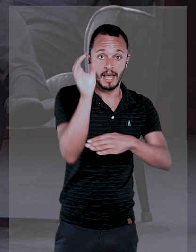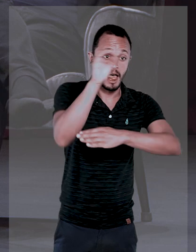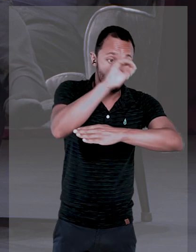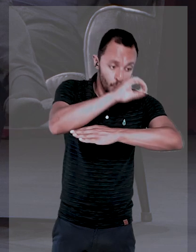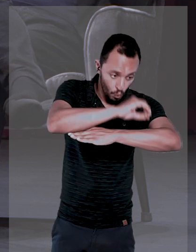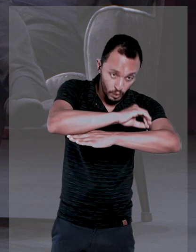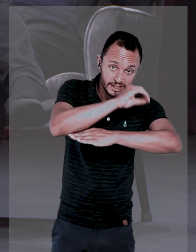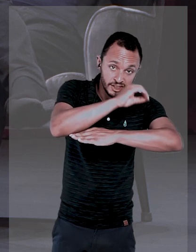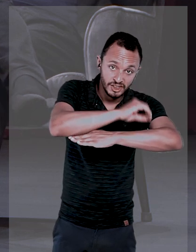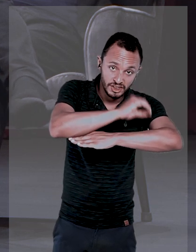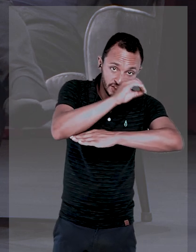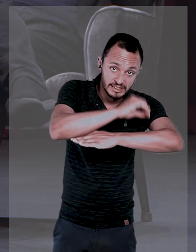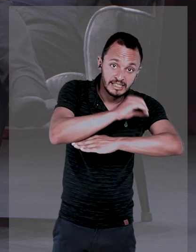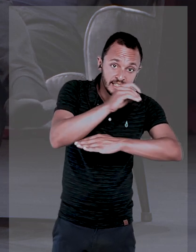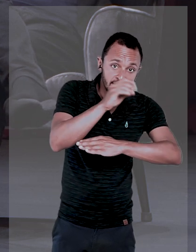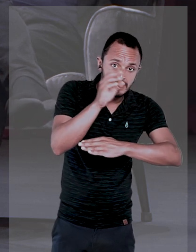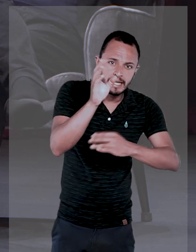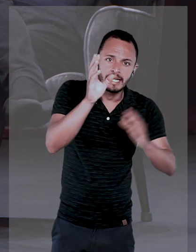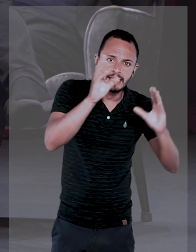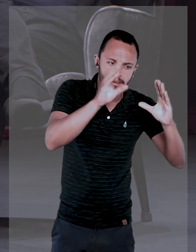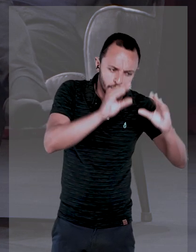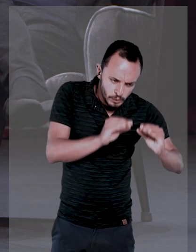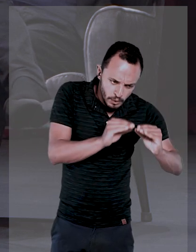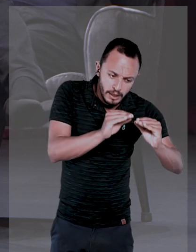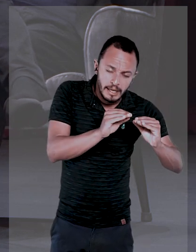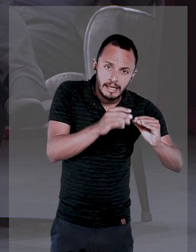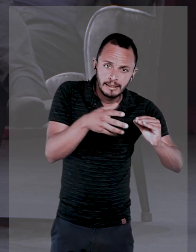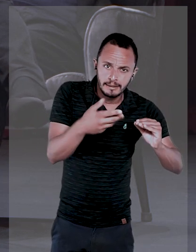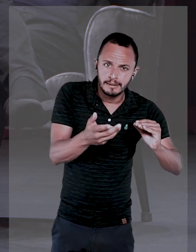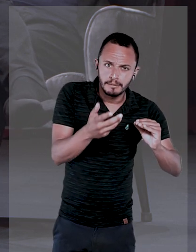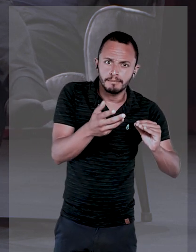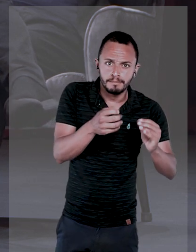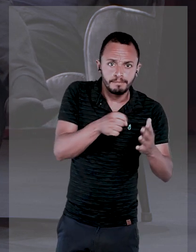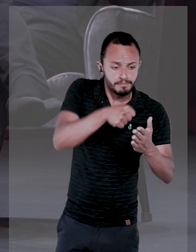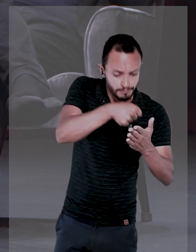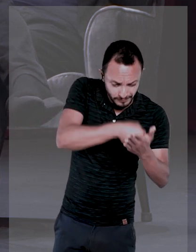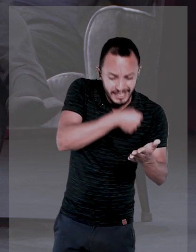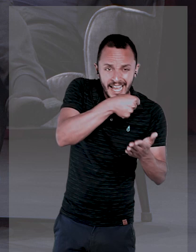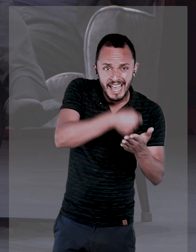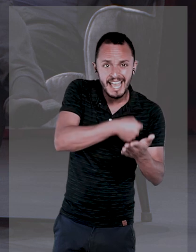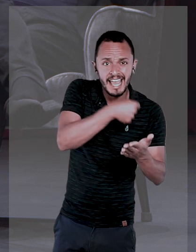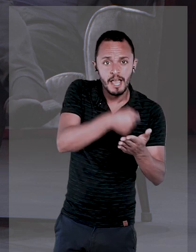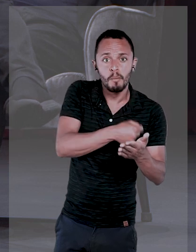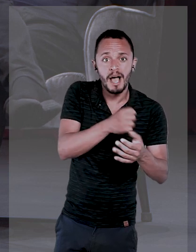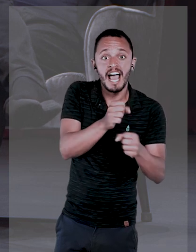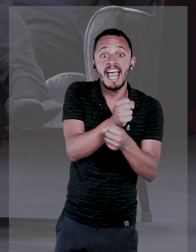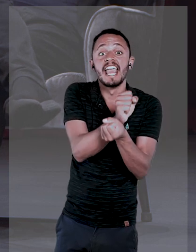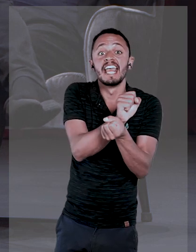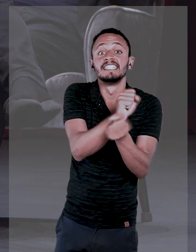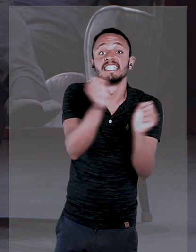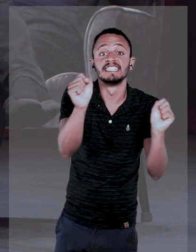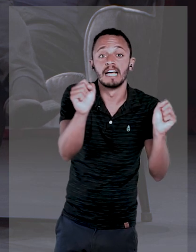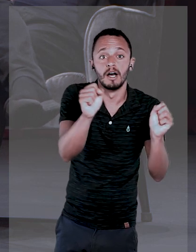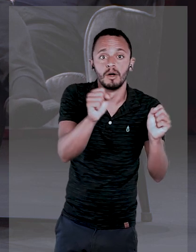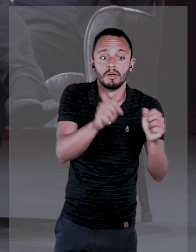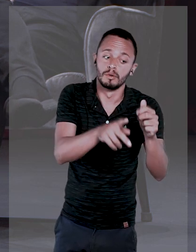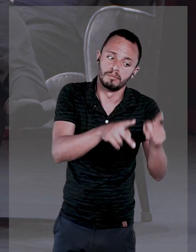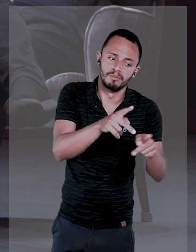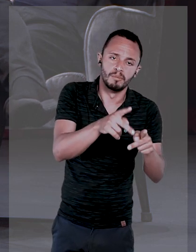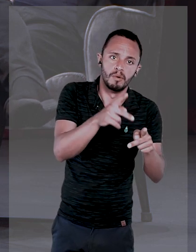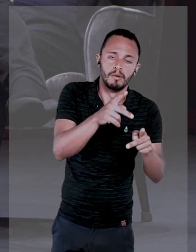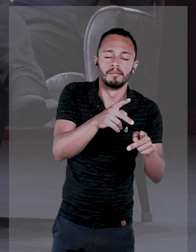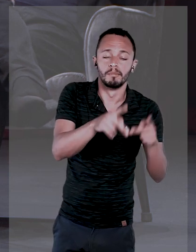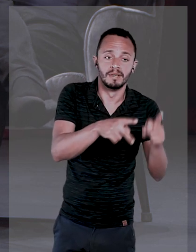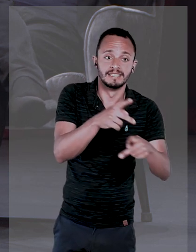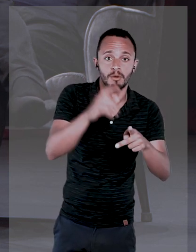do meio da noite, em que nós podemos esperar que dentro do livro exista uma redenção, como eu acho que não há redenção ainda para